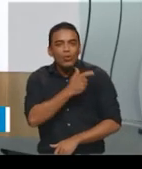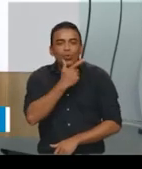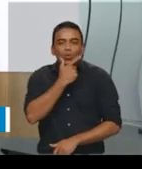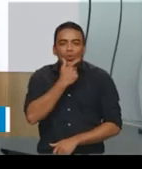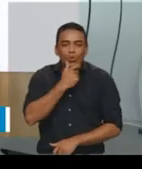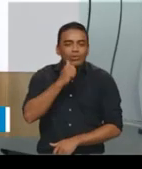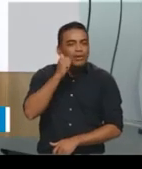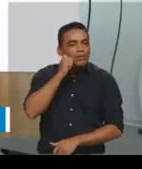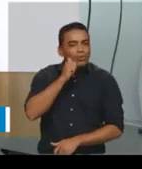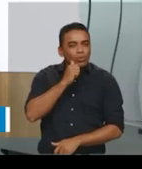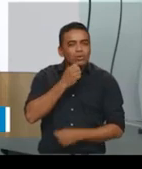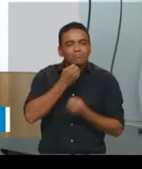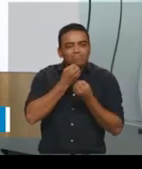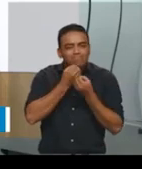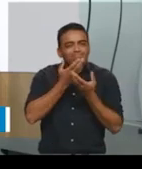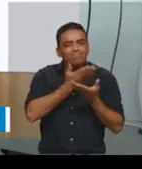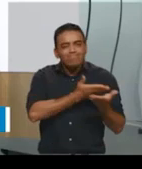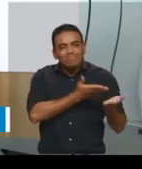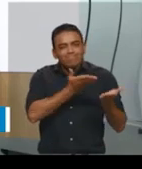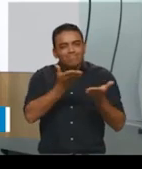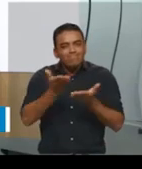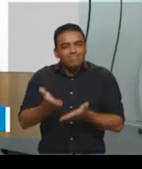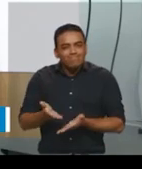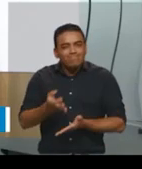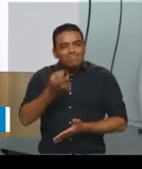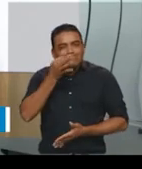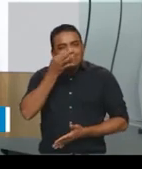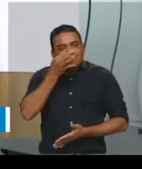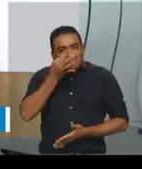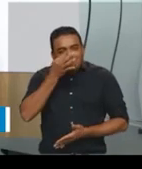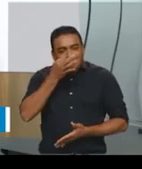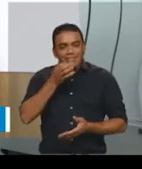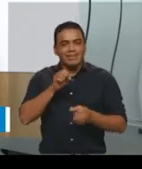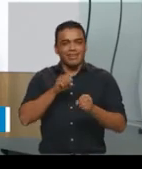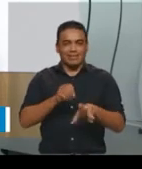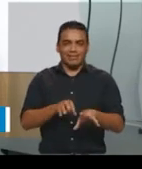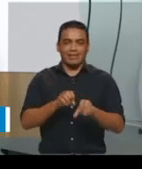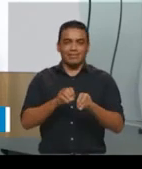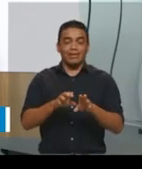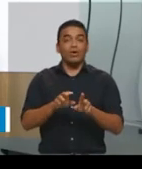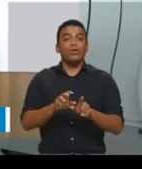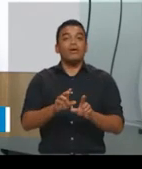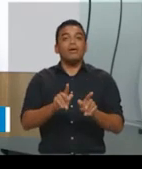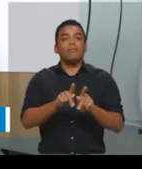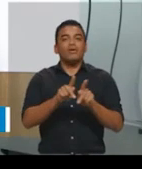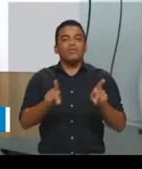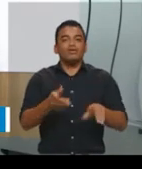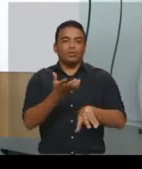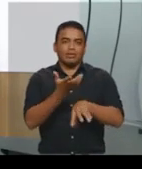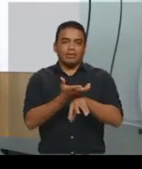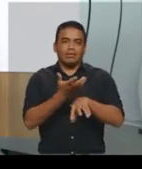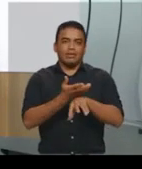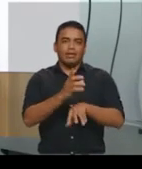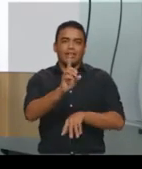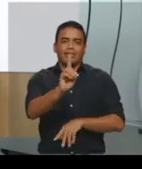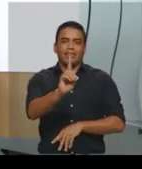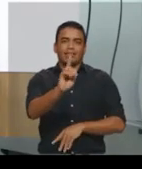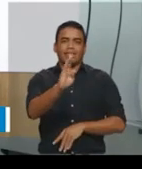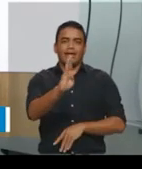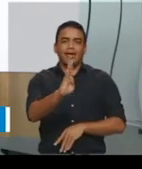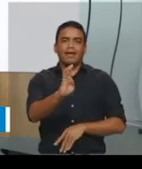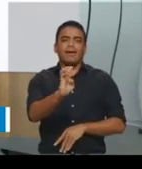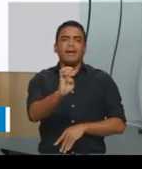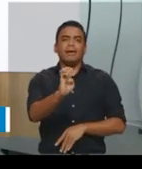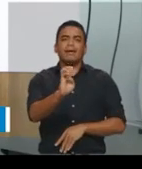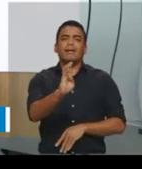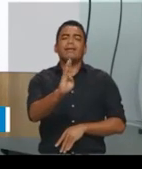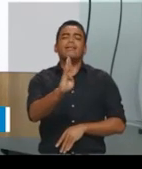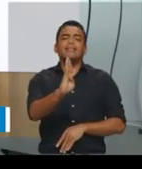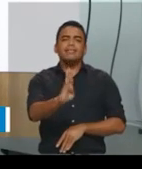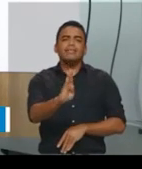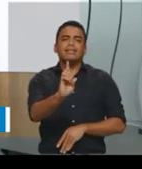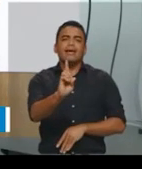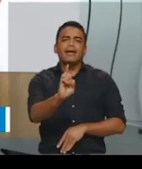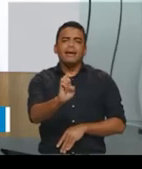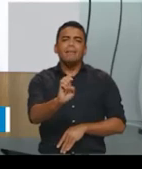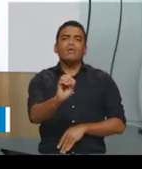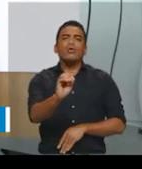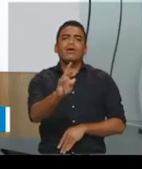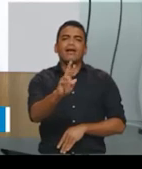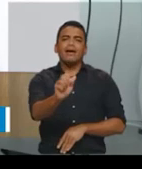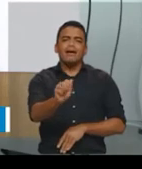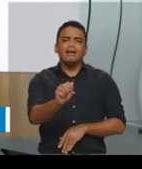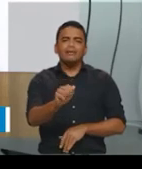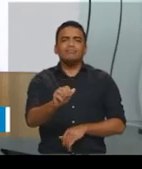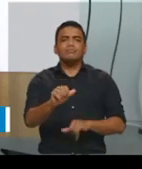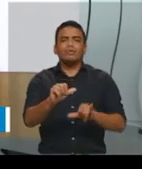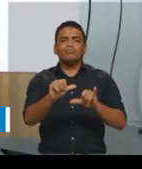alunas, sejam mais uma vez bem-vindos ao Se Liga na Educação. Eu sou a Débora, professora de Química, e hoje nós vamos trabalhar com reação química,